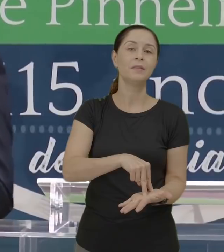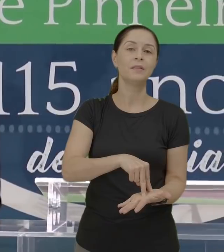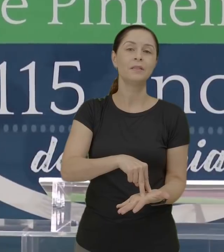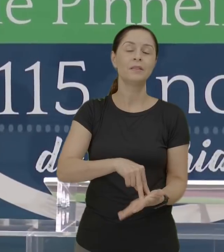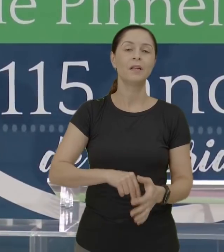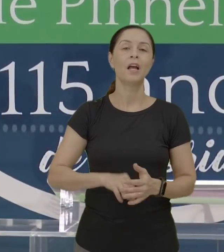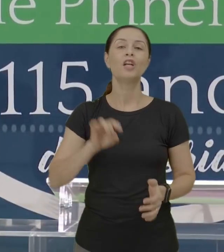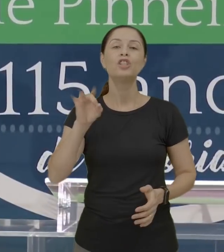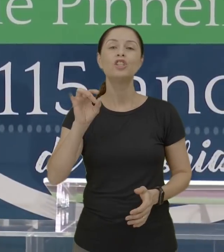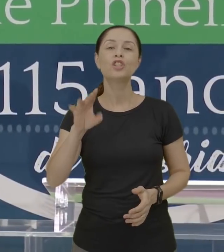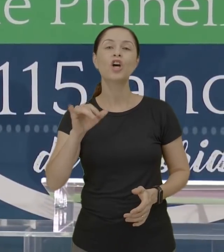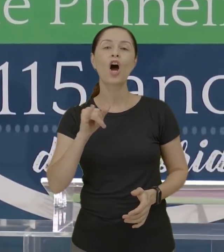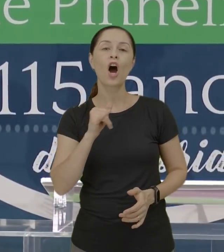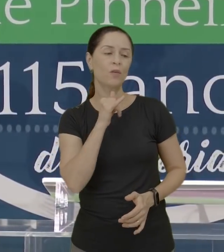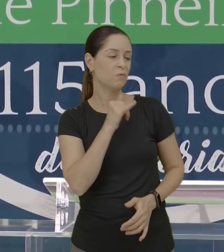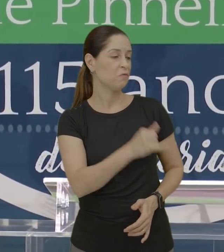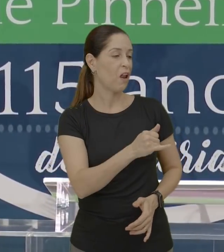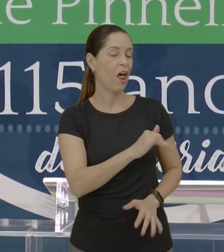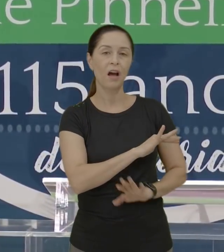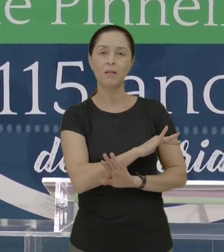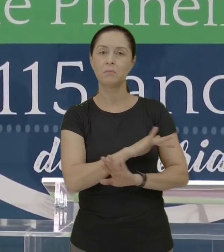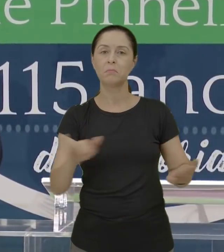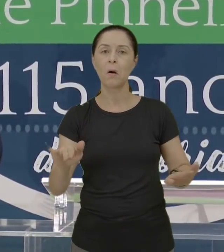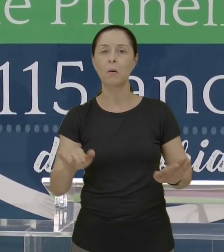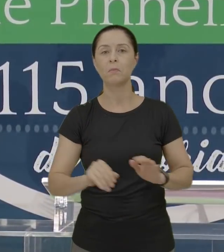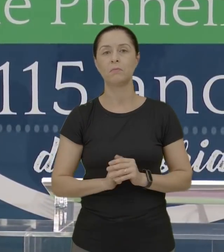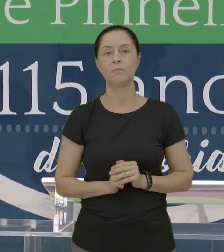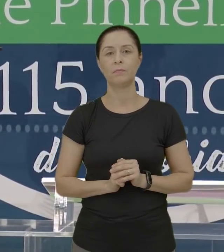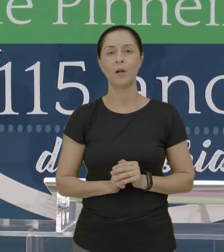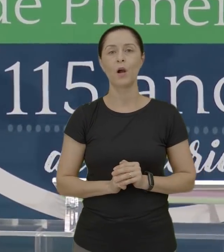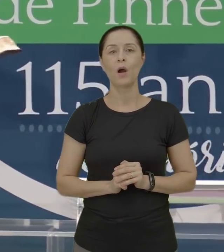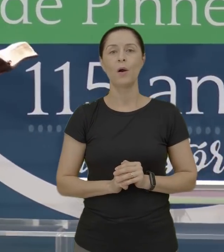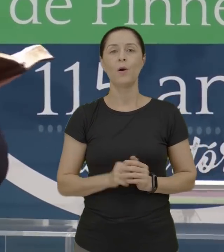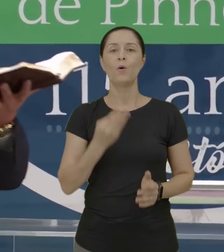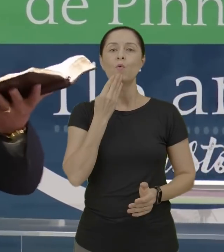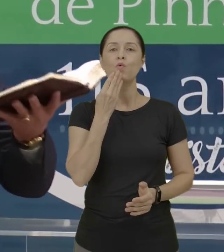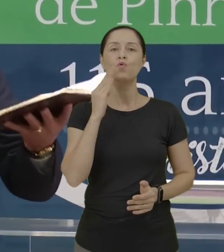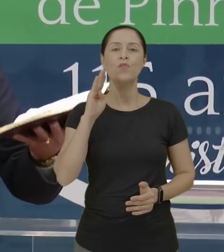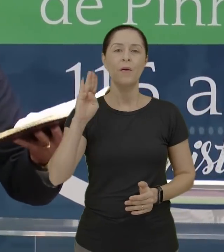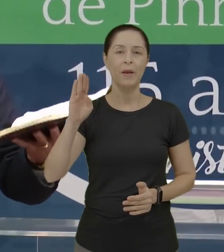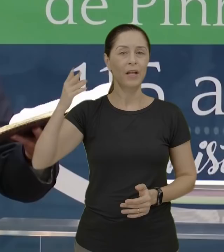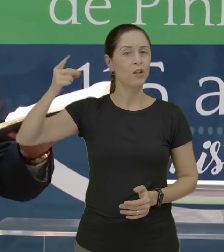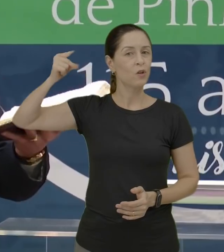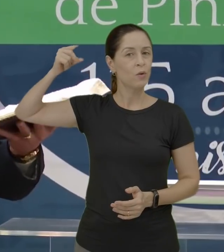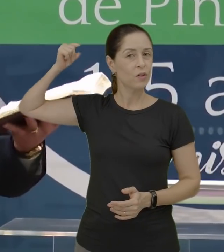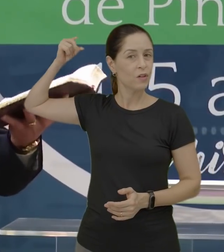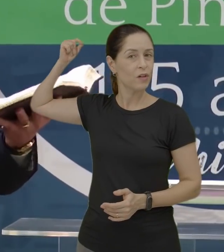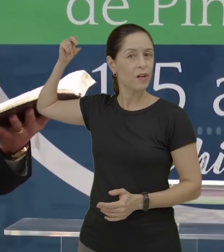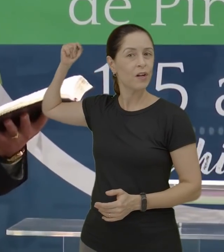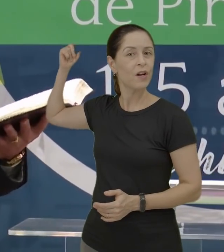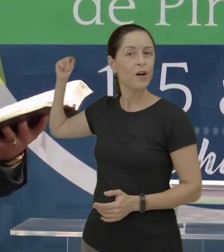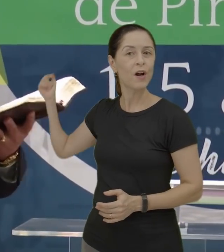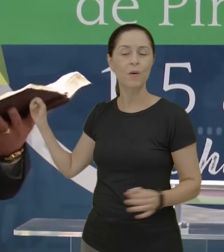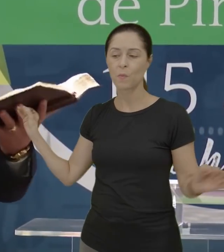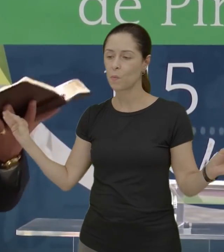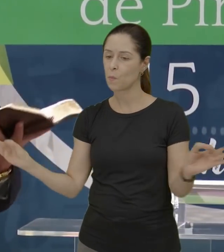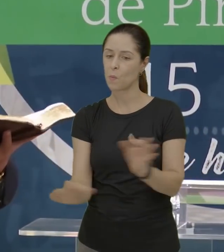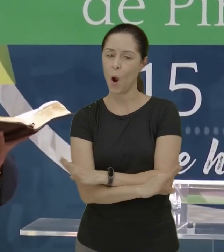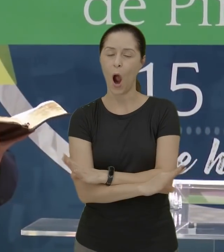O juramento cessava a contenda, cessava qualquer demanda,